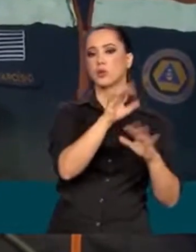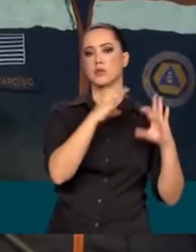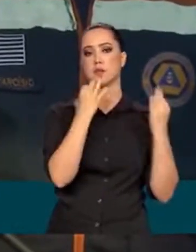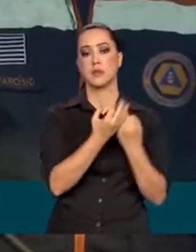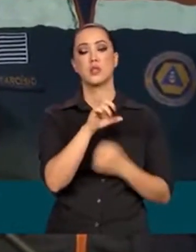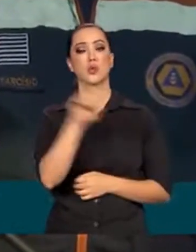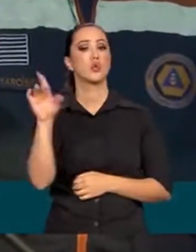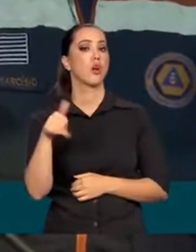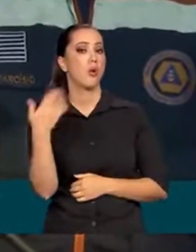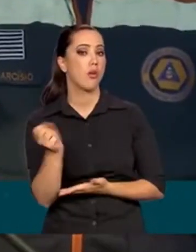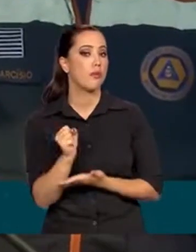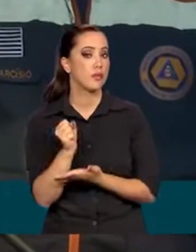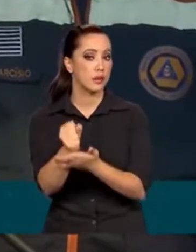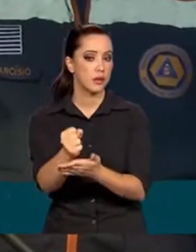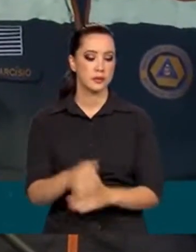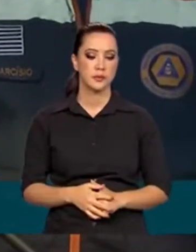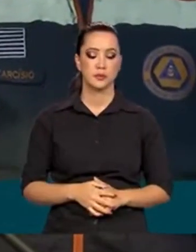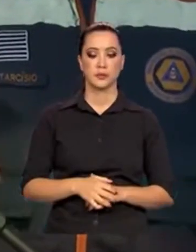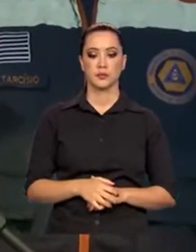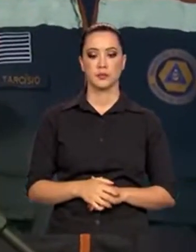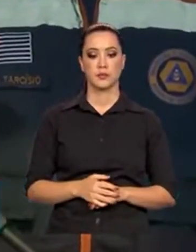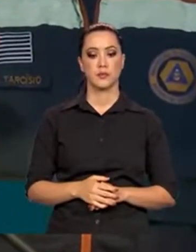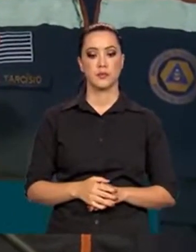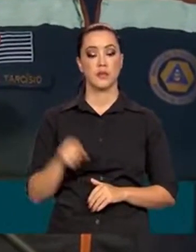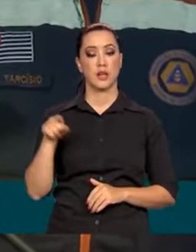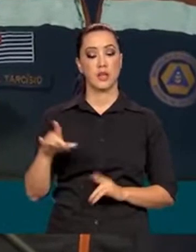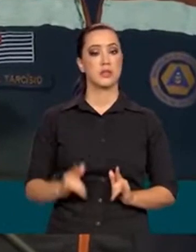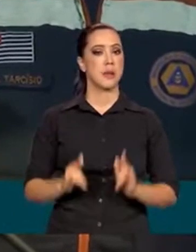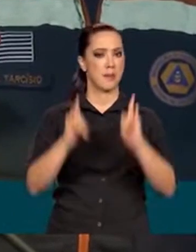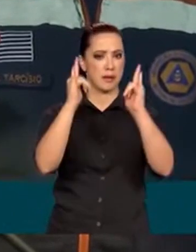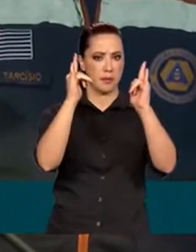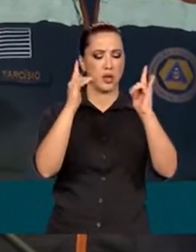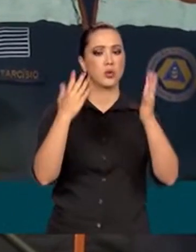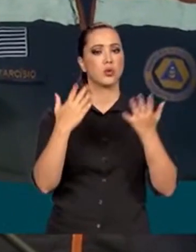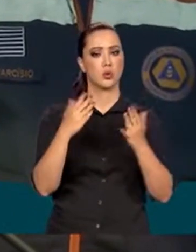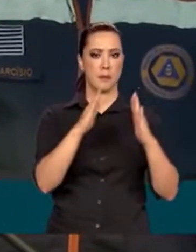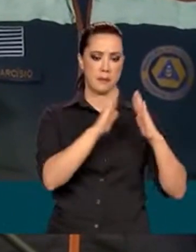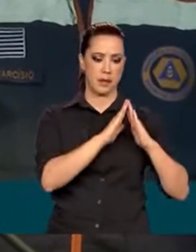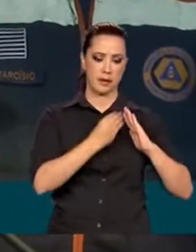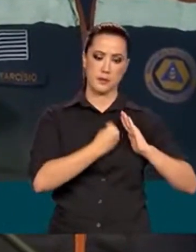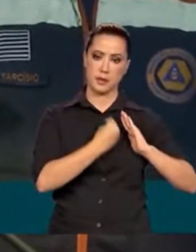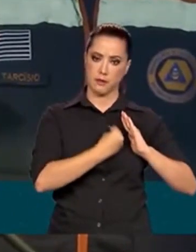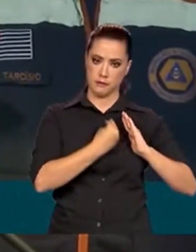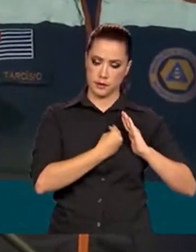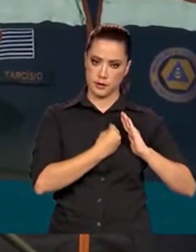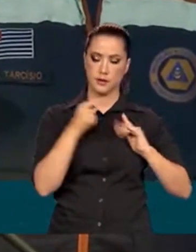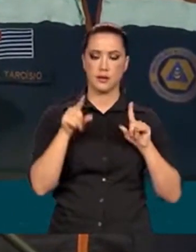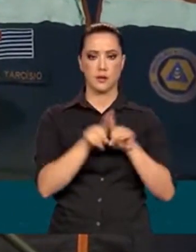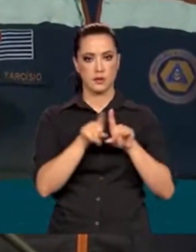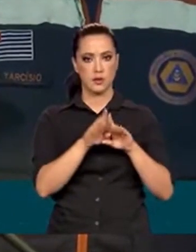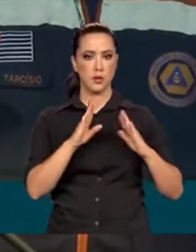quando também, né? Olha, esses 1.500 apartamentos é minha casa, minha vida, com